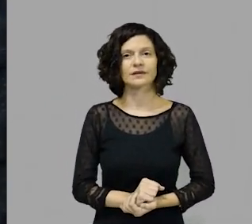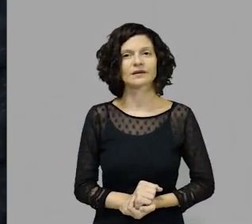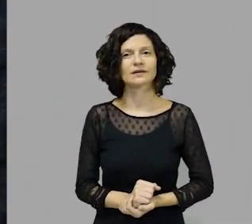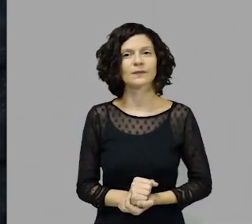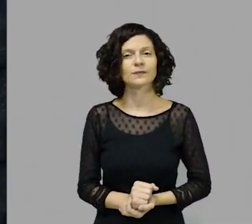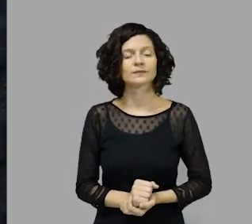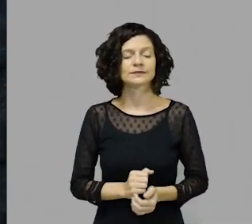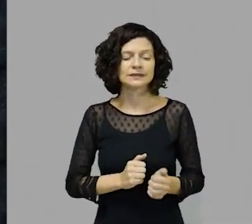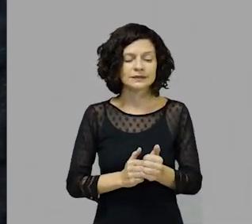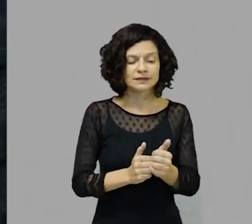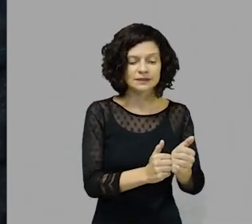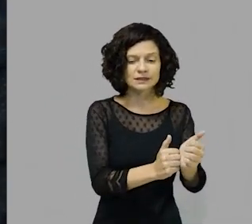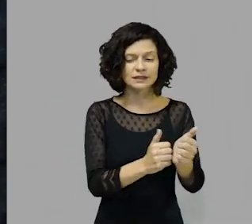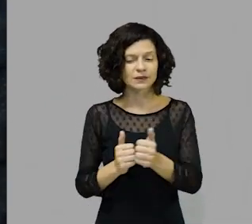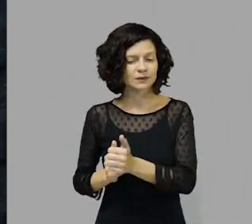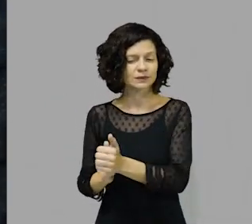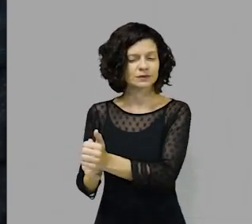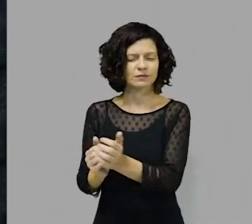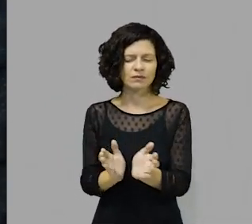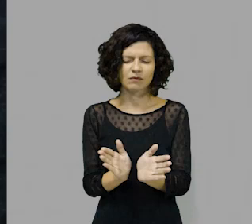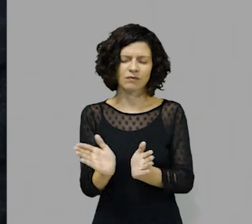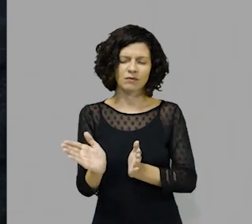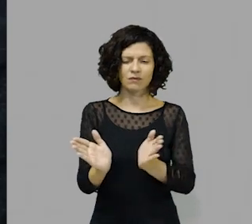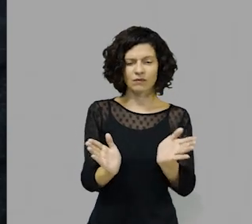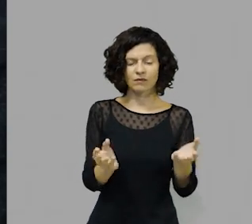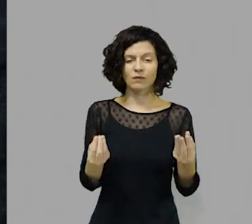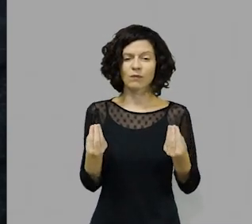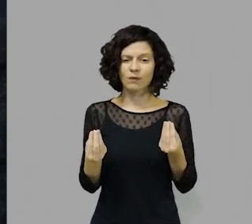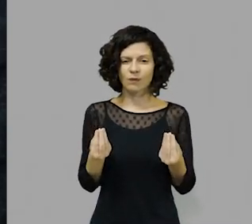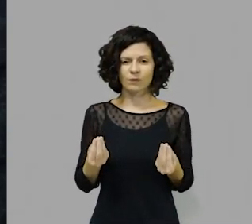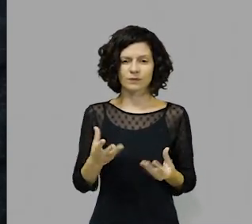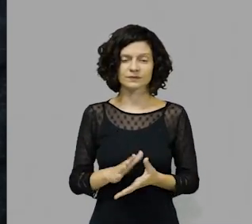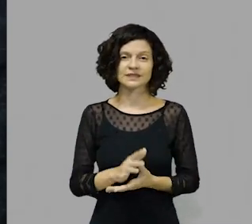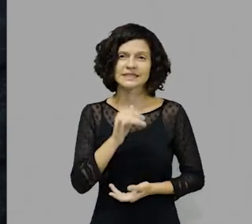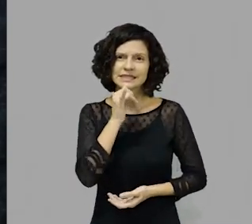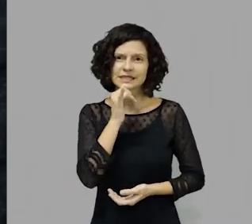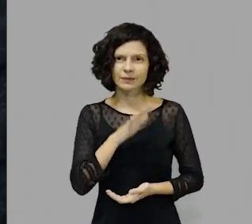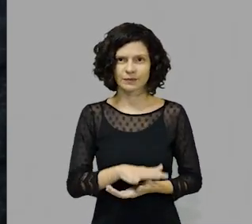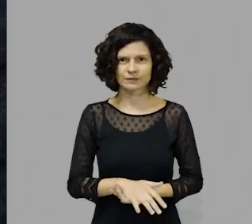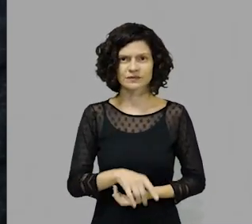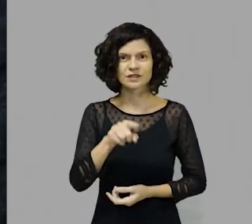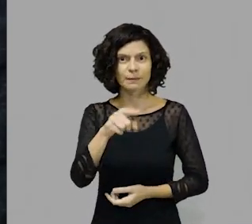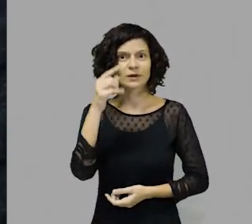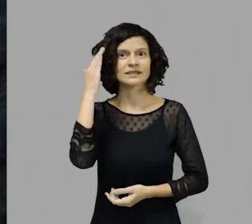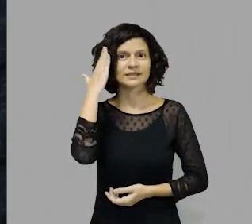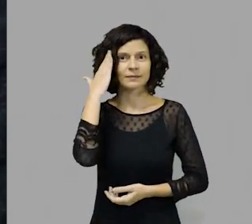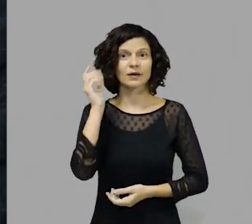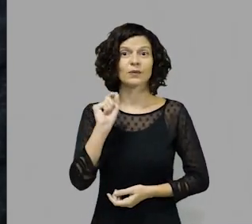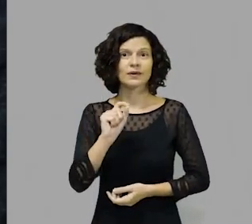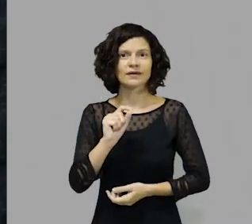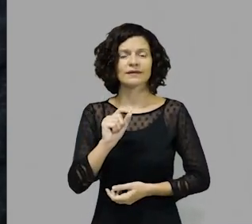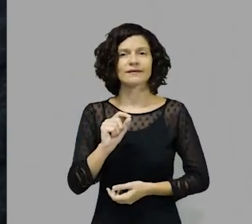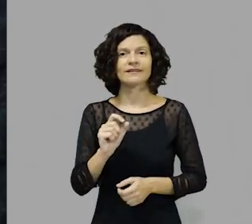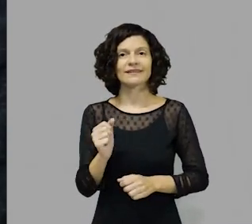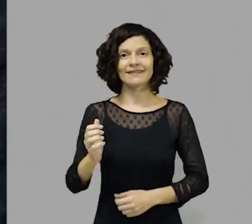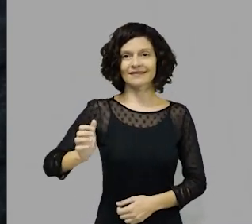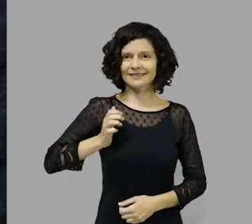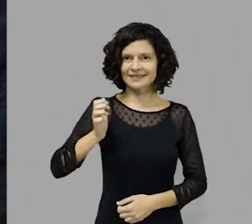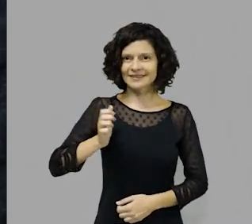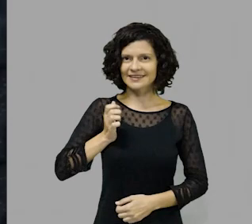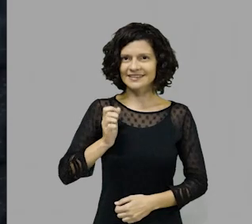seguem parâmetros diferentes também. Olha só. Tu podes considerar que a riqueza gera desigualdade, mais do que a